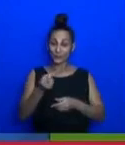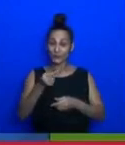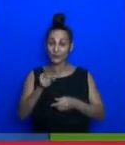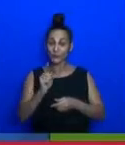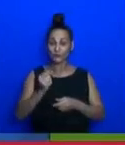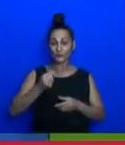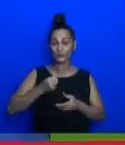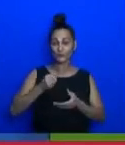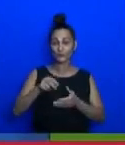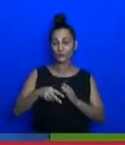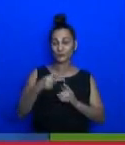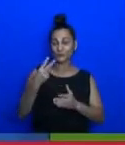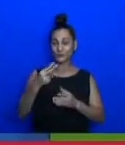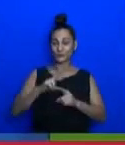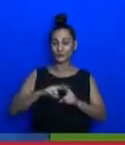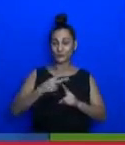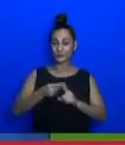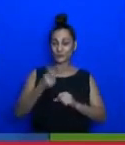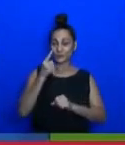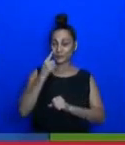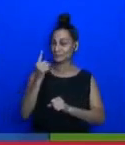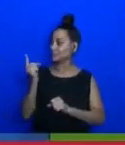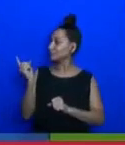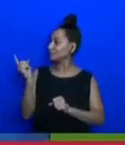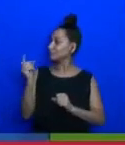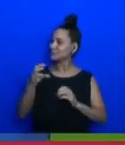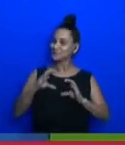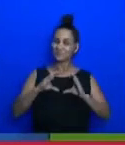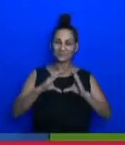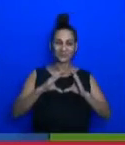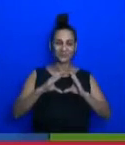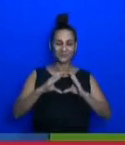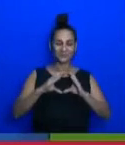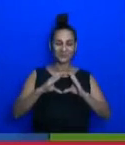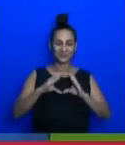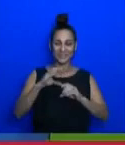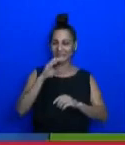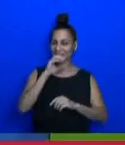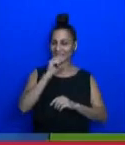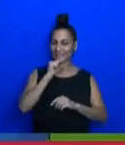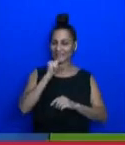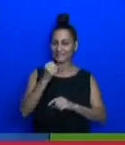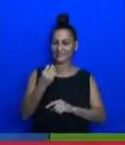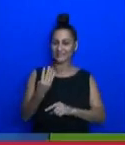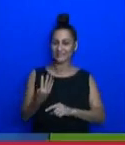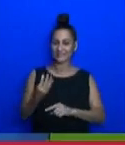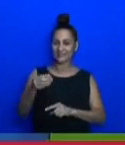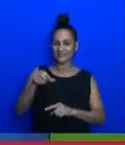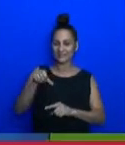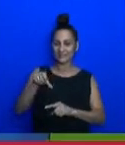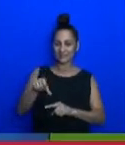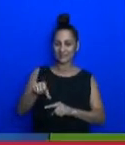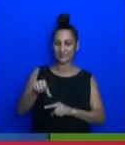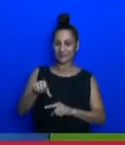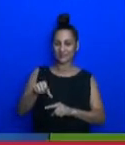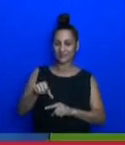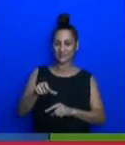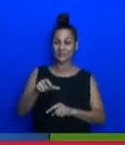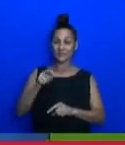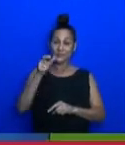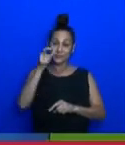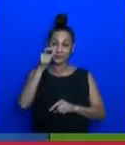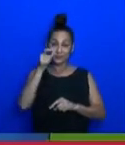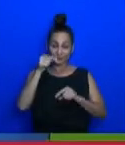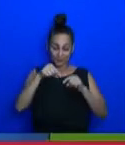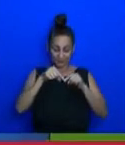e último número do segundo sorteio da dupla Sena. Bola laranja, 49. Laranja, número 49.